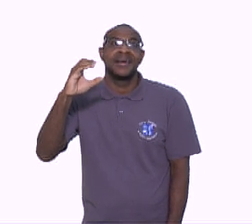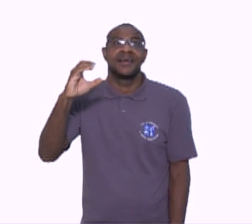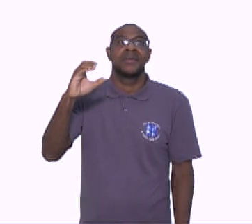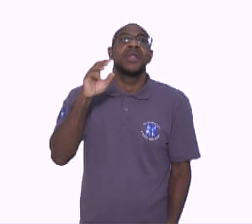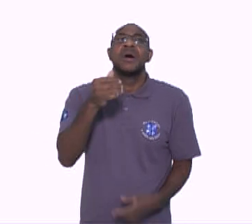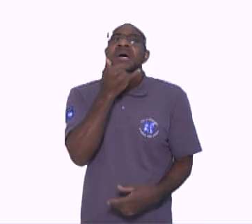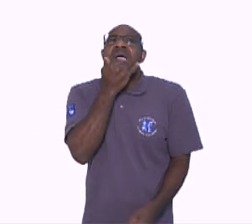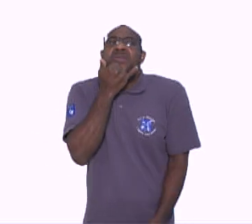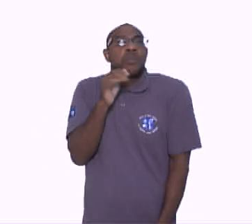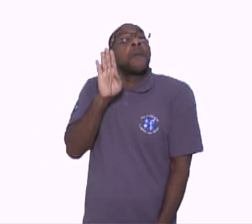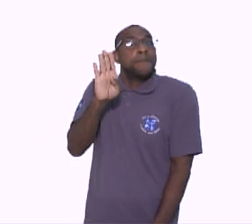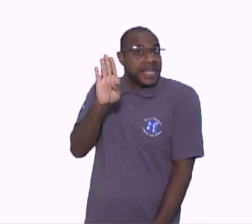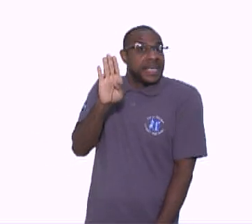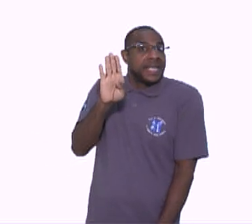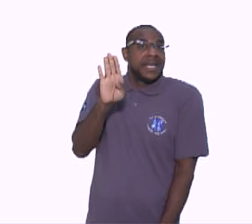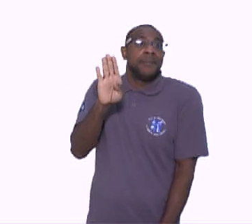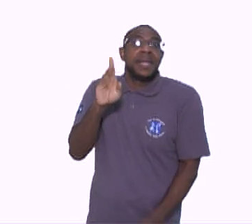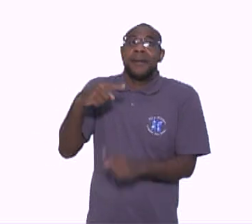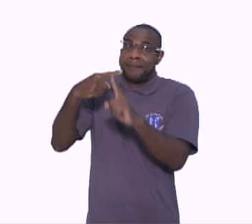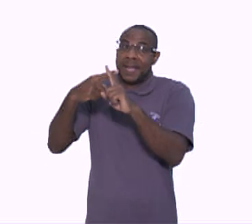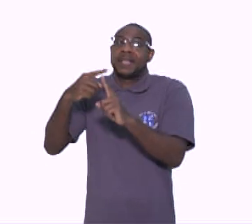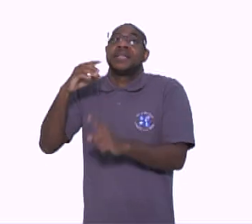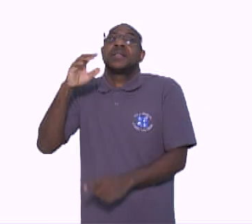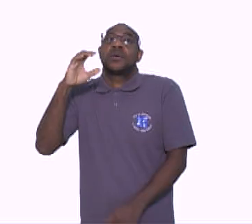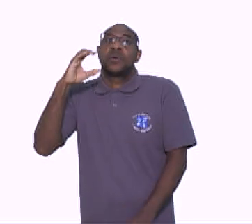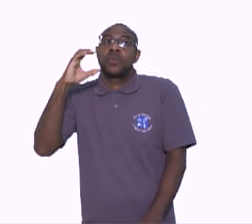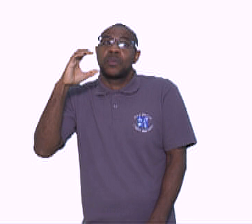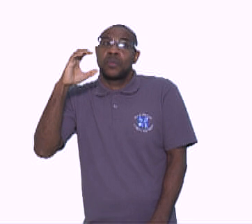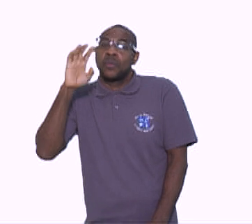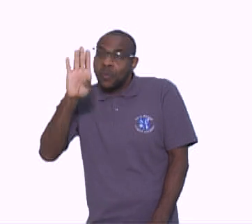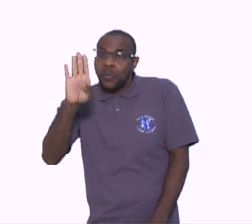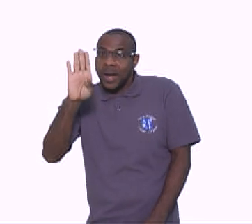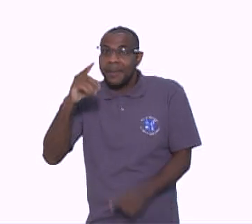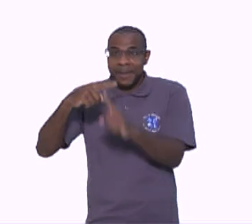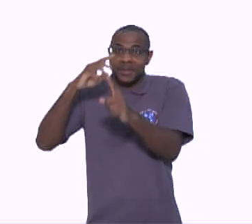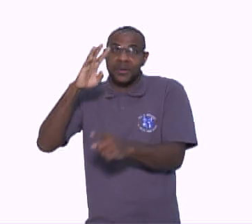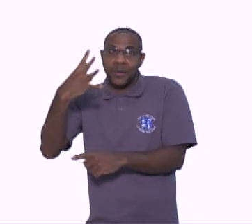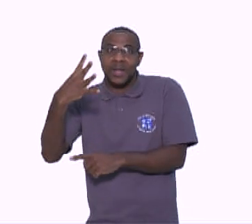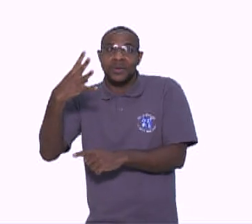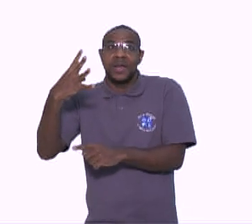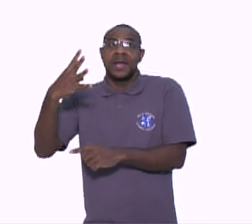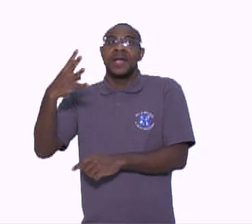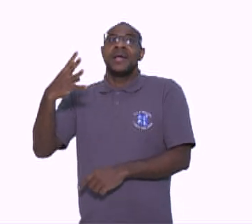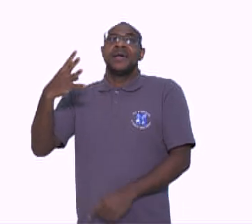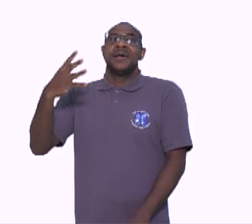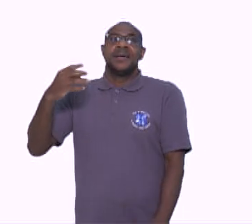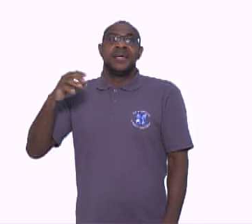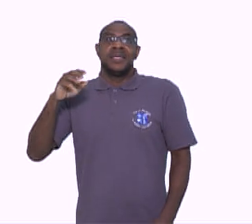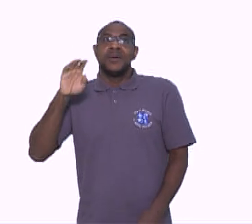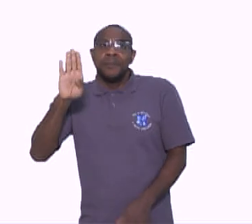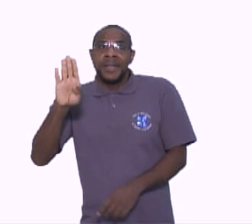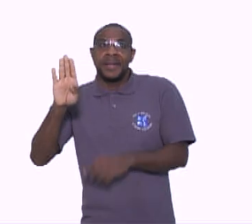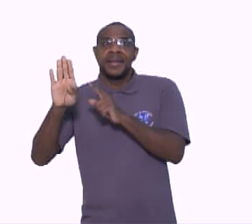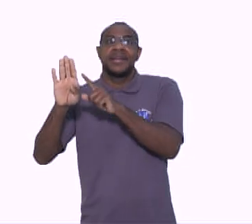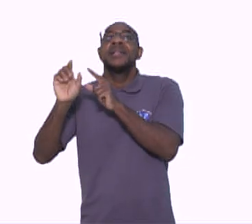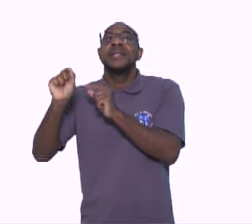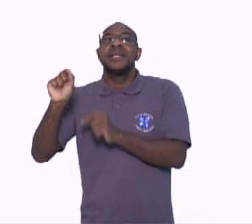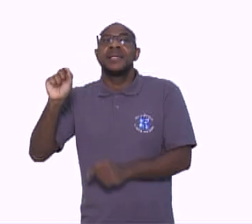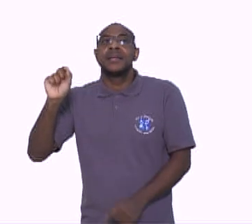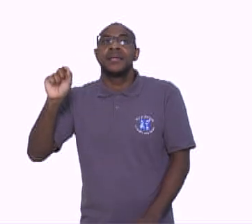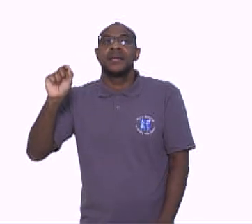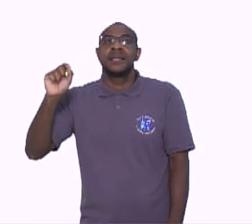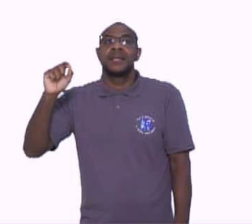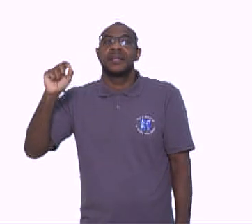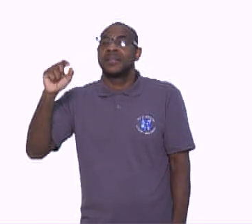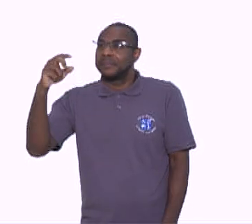o B, né, professor, mais 4. Agora sim, o C é 5, ou mais 5. Então, o A